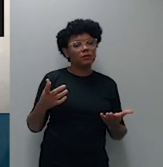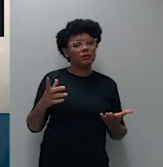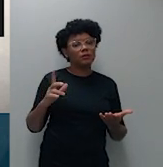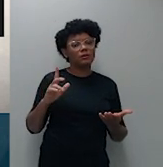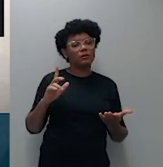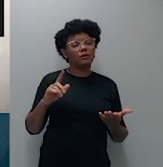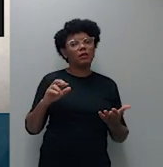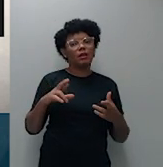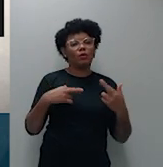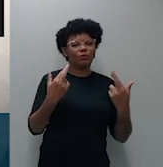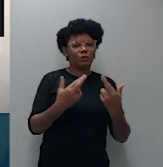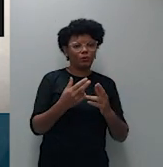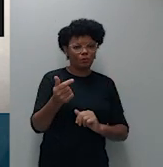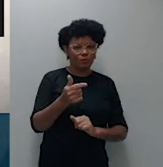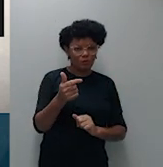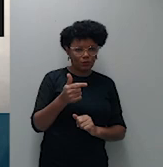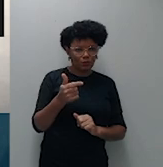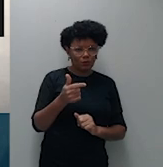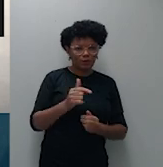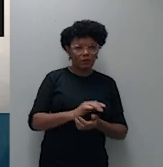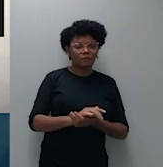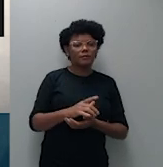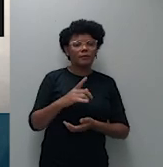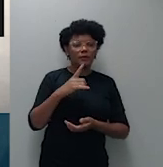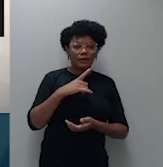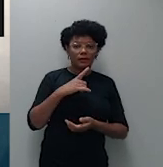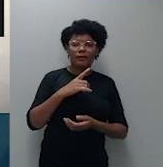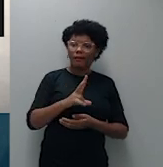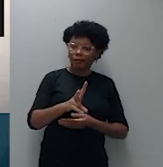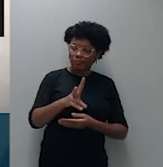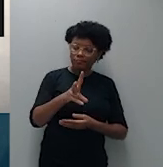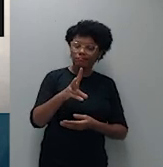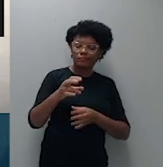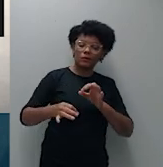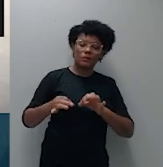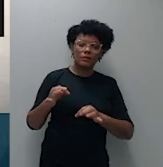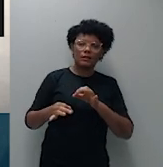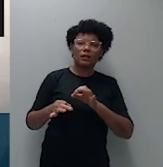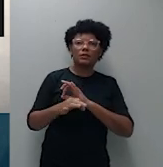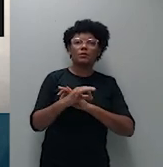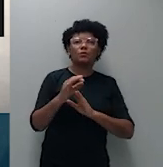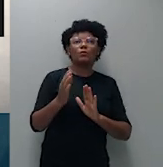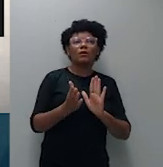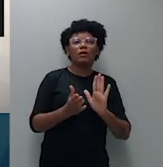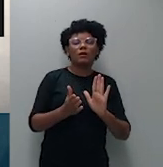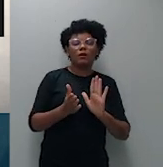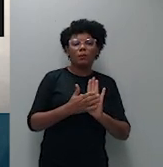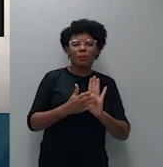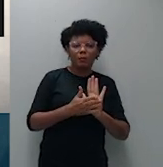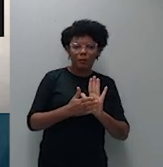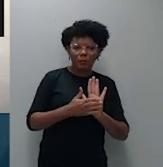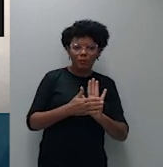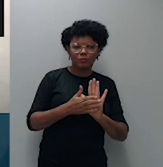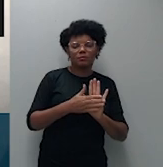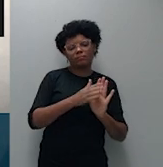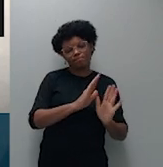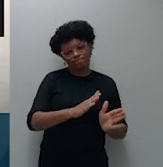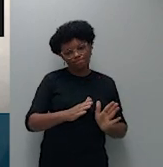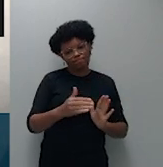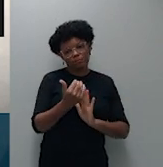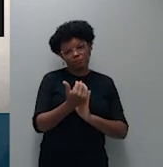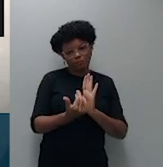caso da segunda seção em andamento o uma pauta domingo